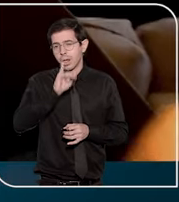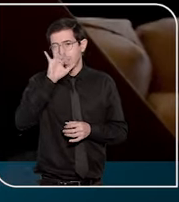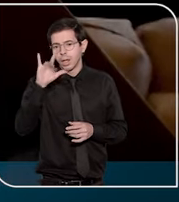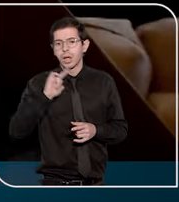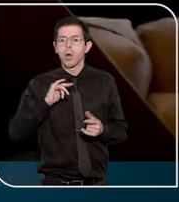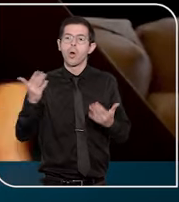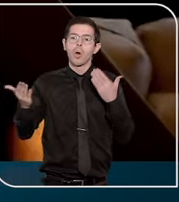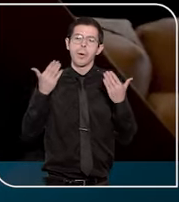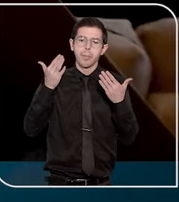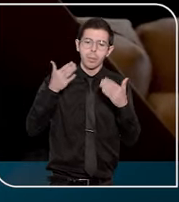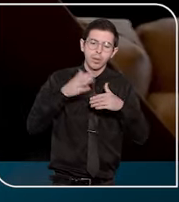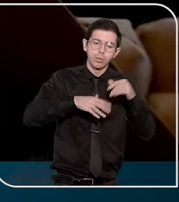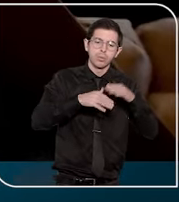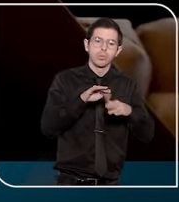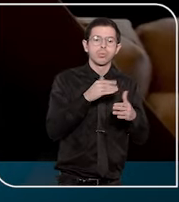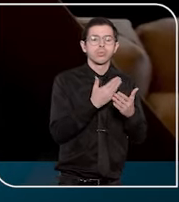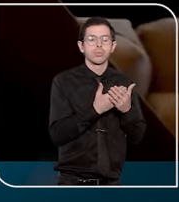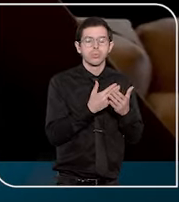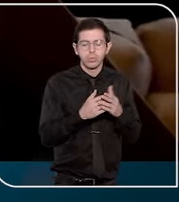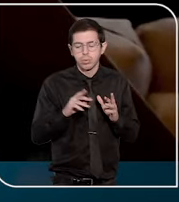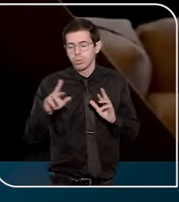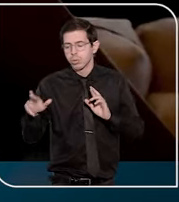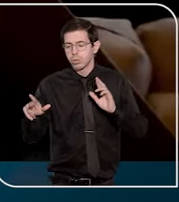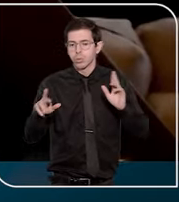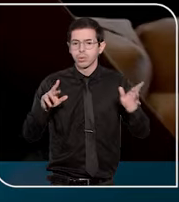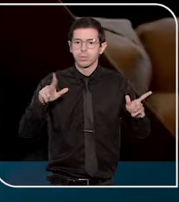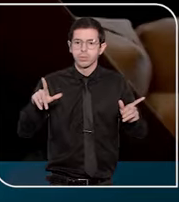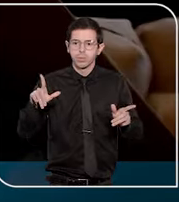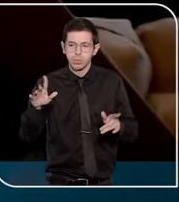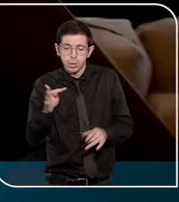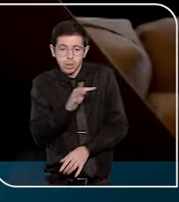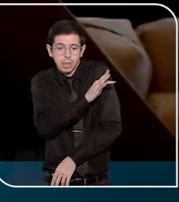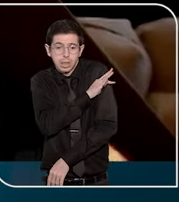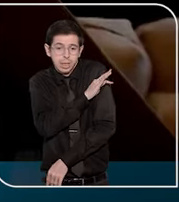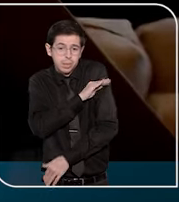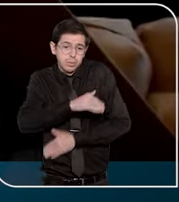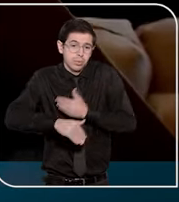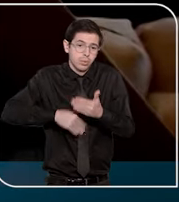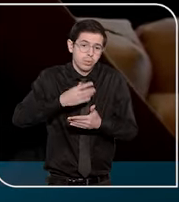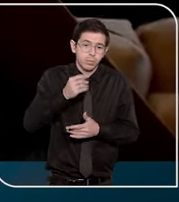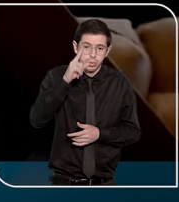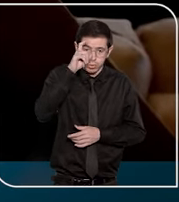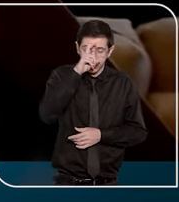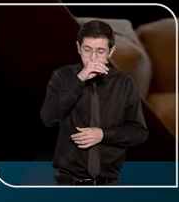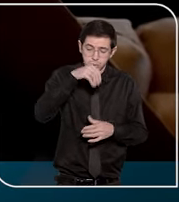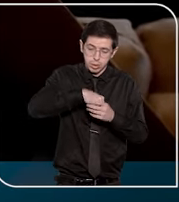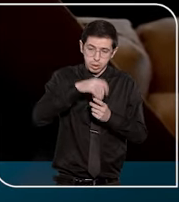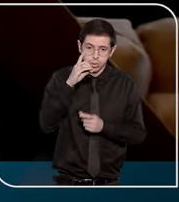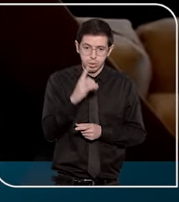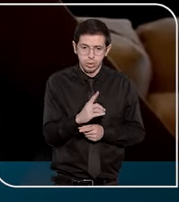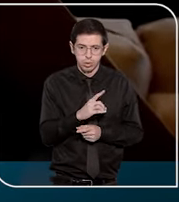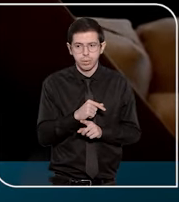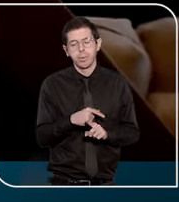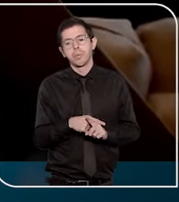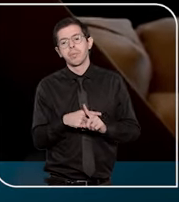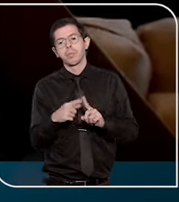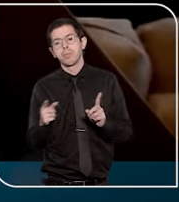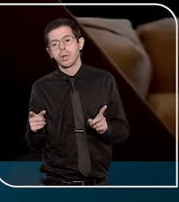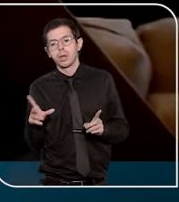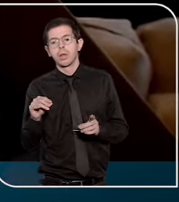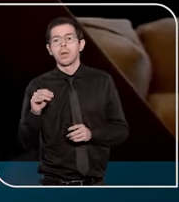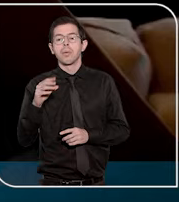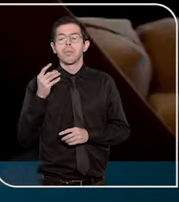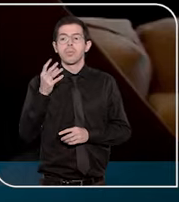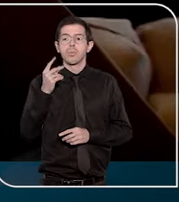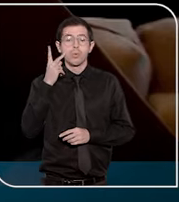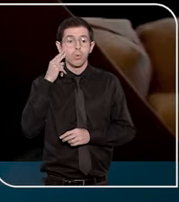há particularidades, a técnica do direito é muito complexa, o processo é muito difícil. Mas o que é que nós temos aqui? É muito comum,